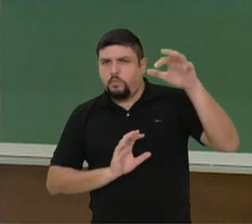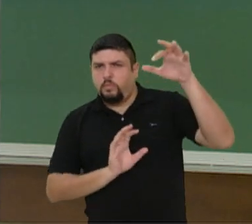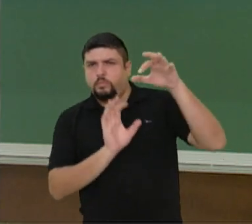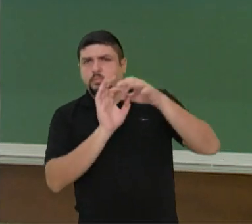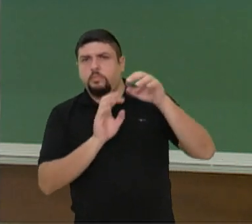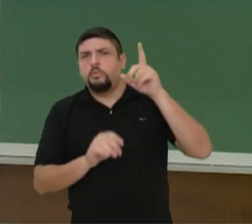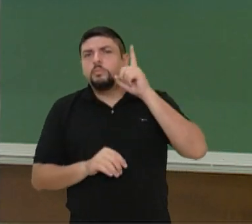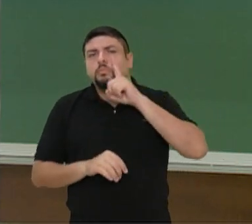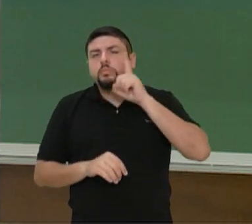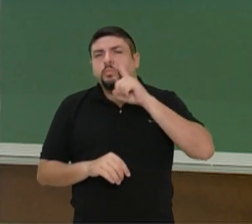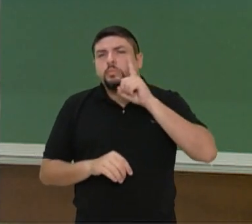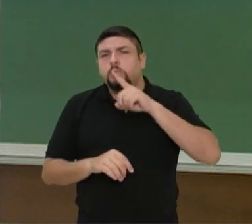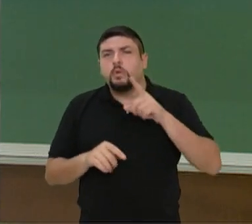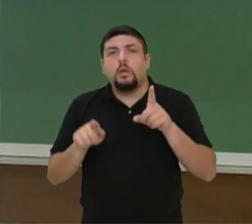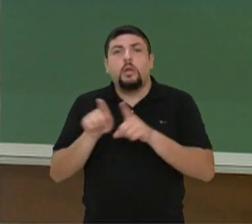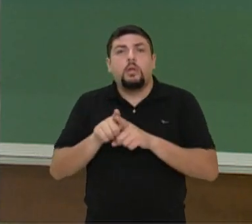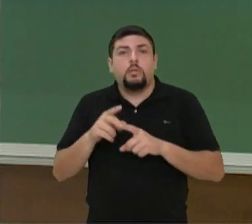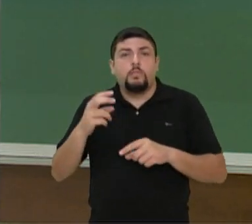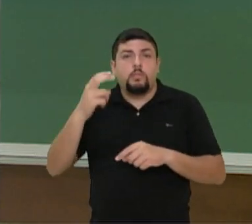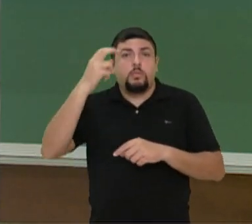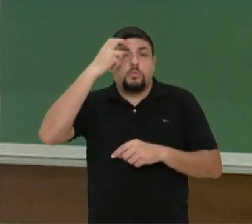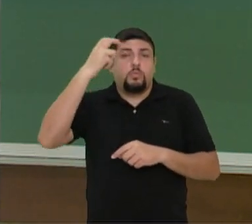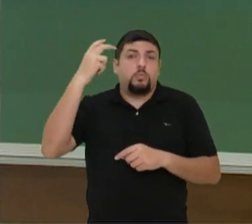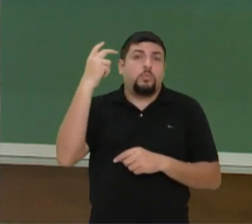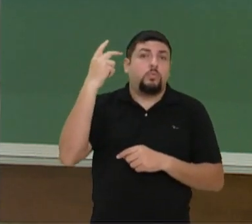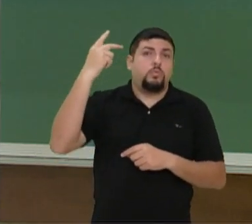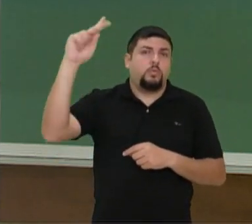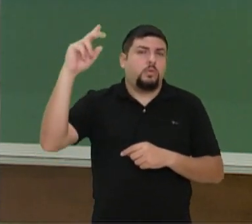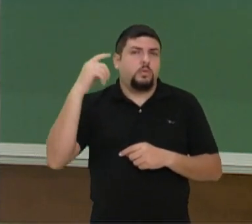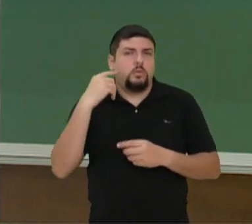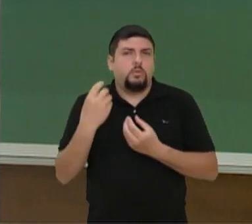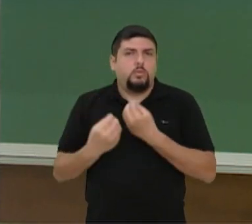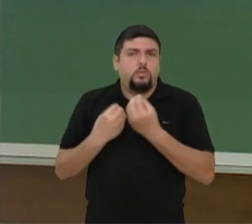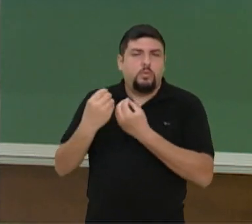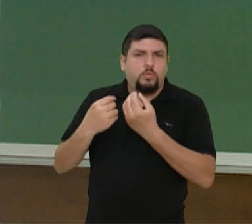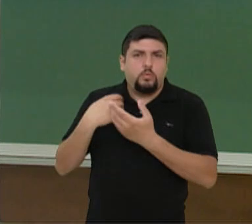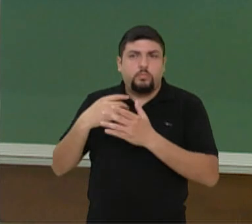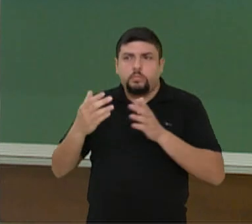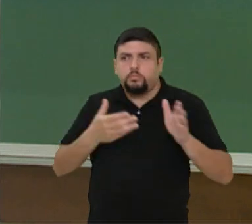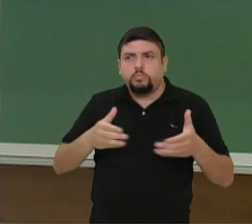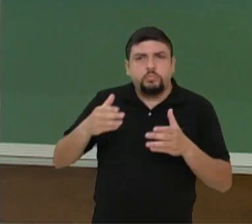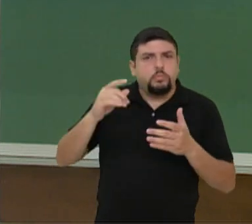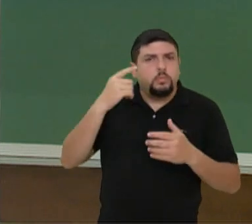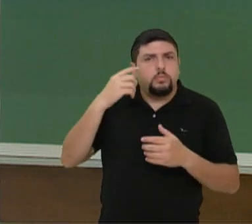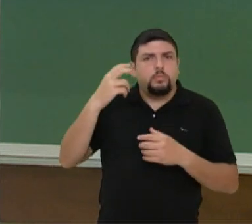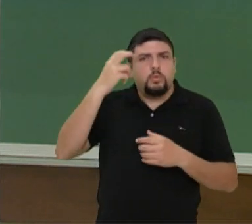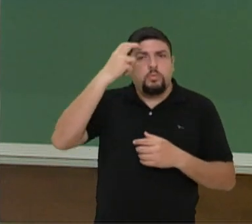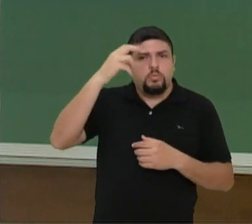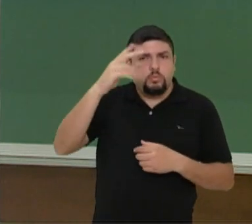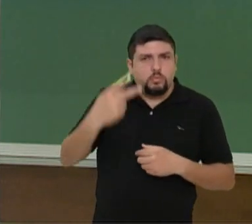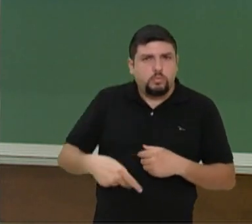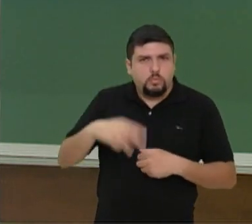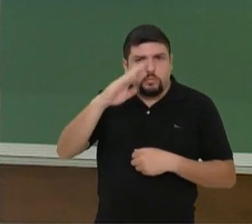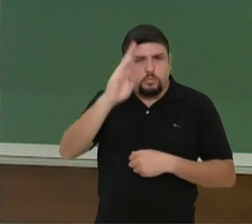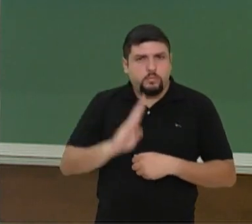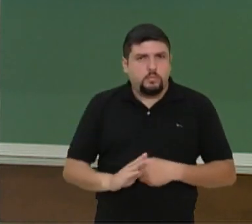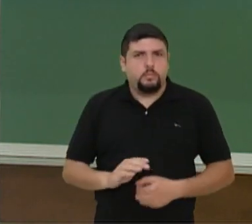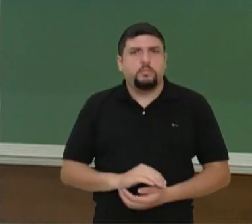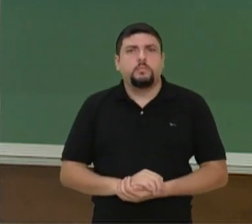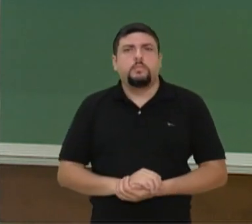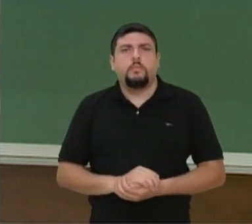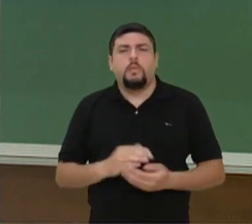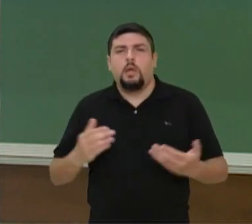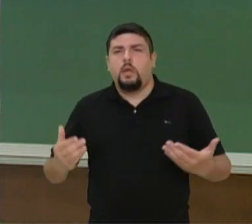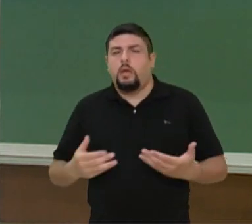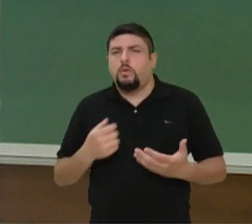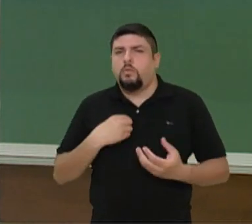dominação da indústria cultural norte-americana sobre a incipiente produção cultural brasileira. Tudo bem, você tem lá uma crítica